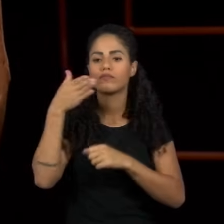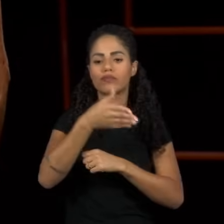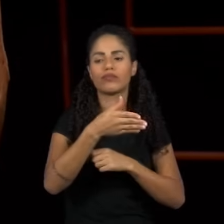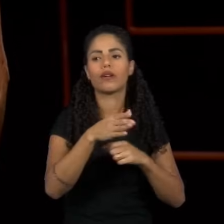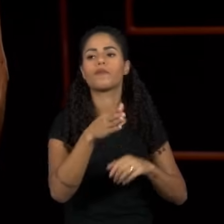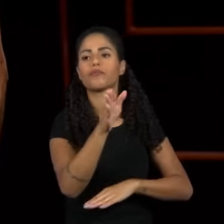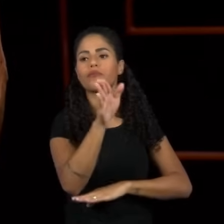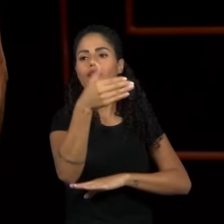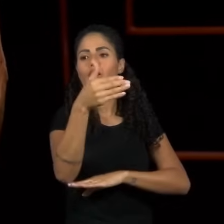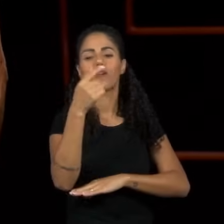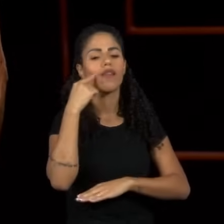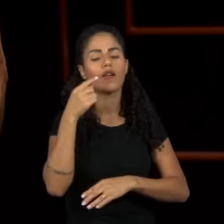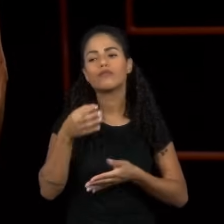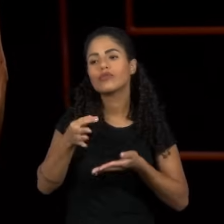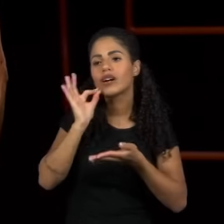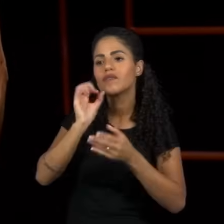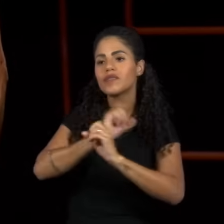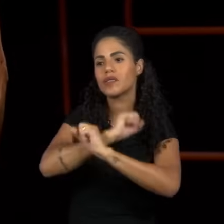tomar o café da manhã.